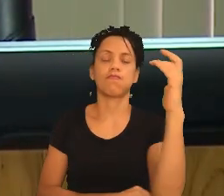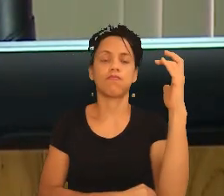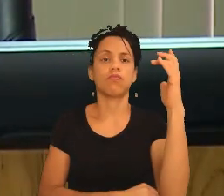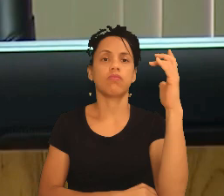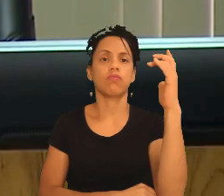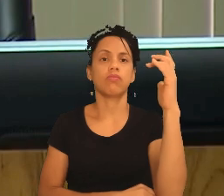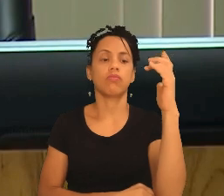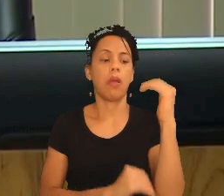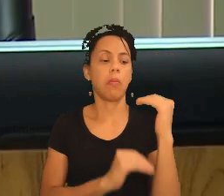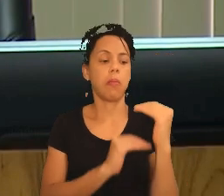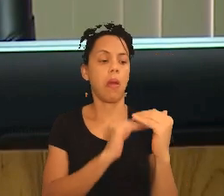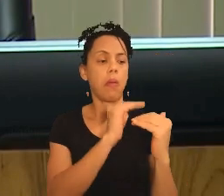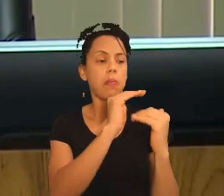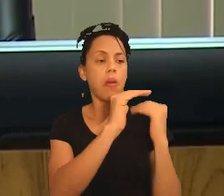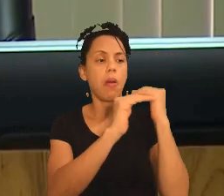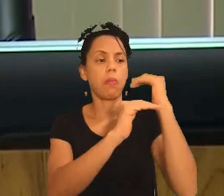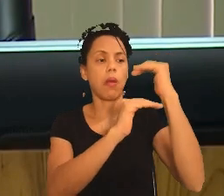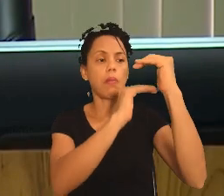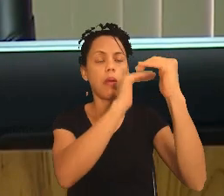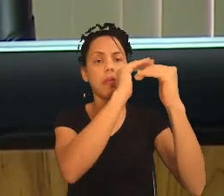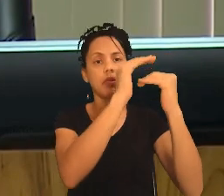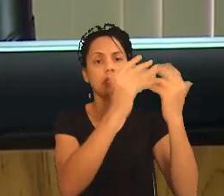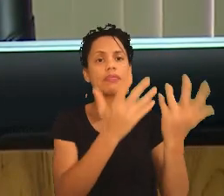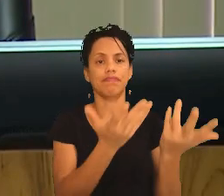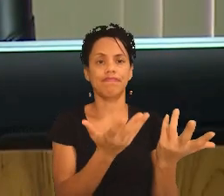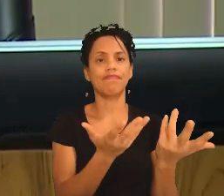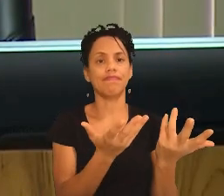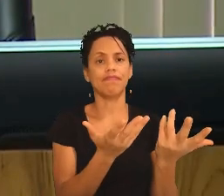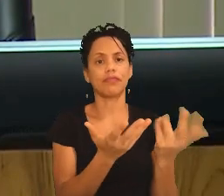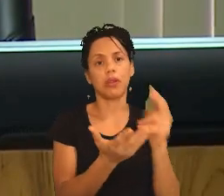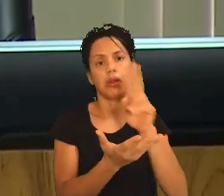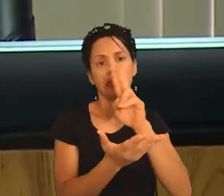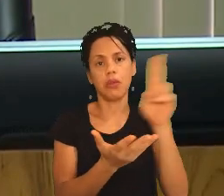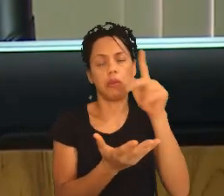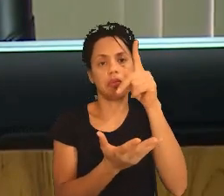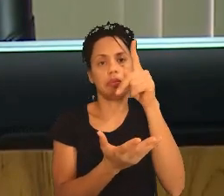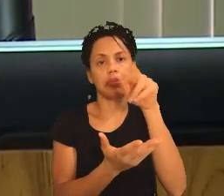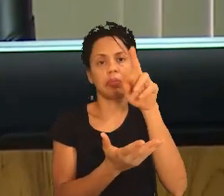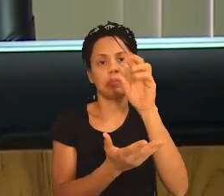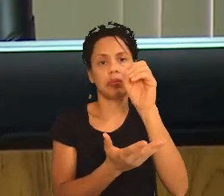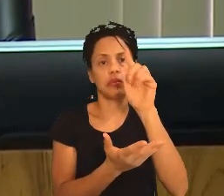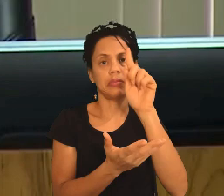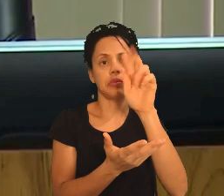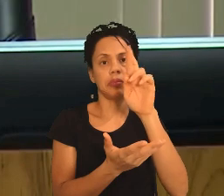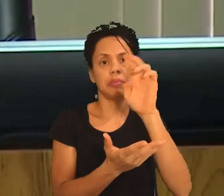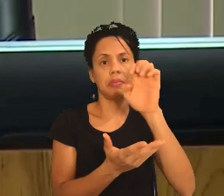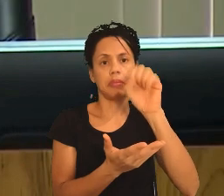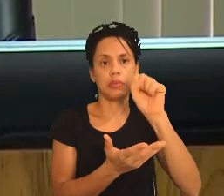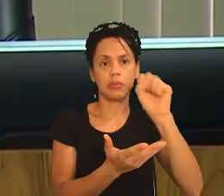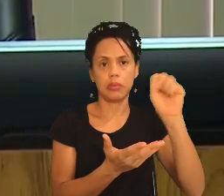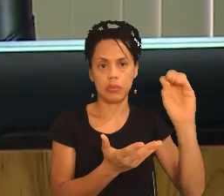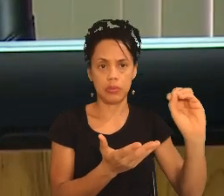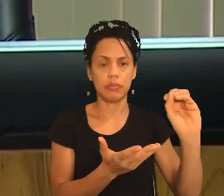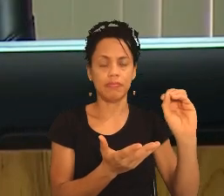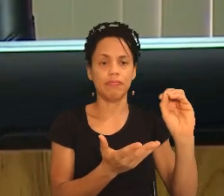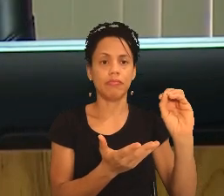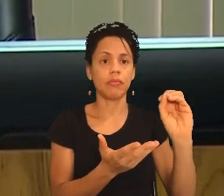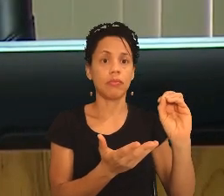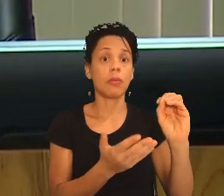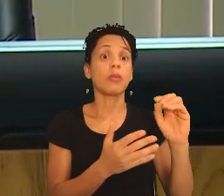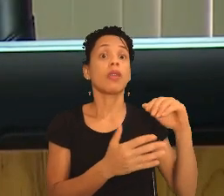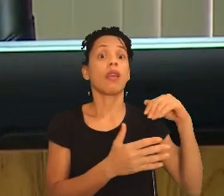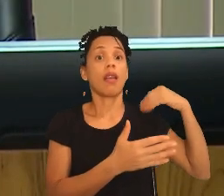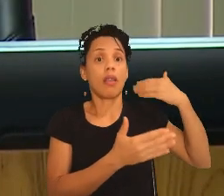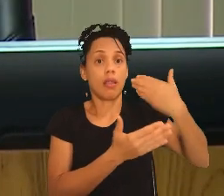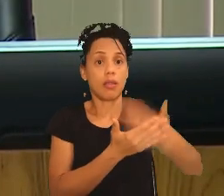militares, onde que eram postos de atração para retirar o nosso povo das matas e liberar para a expansão